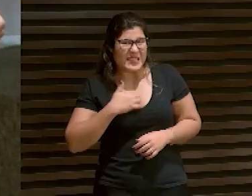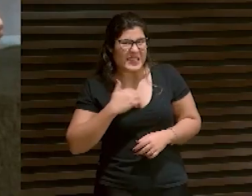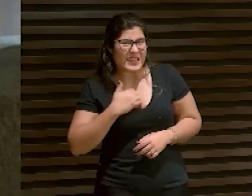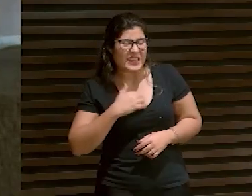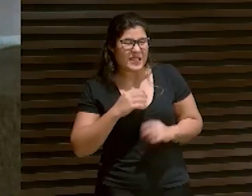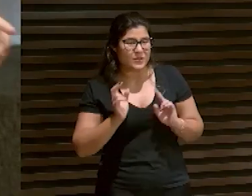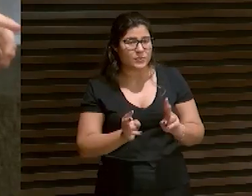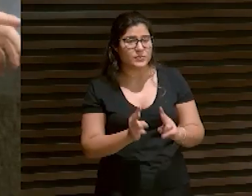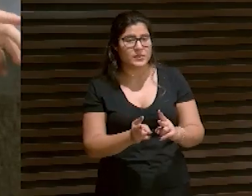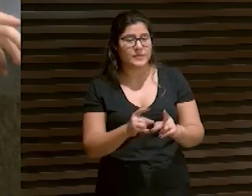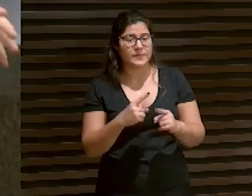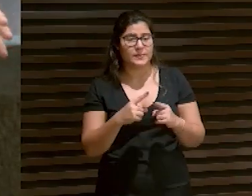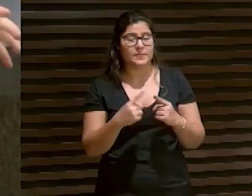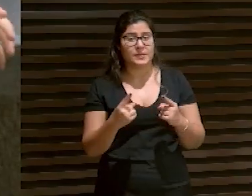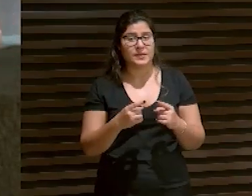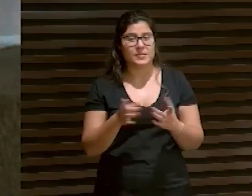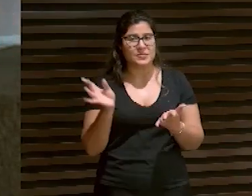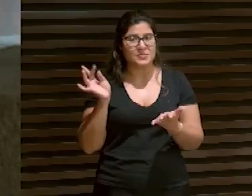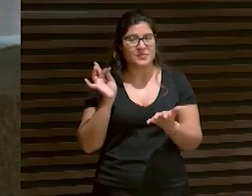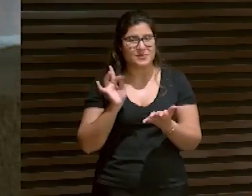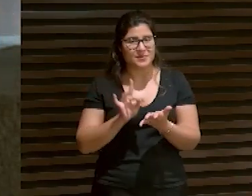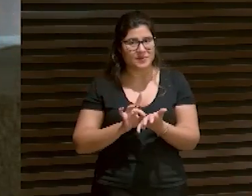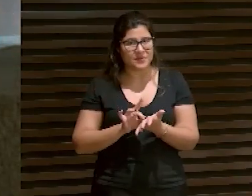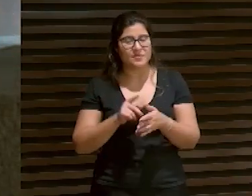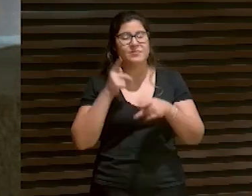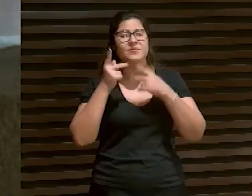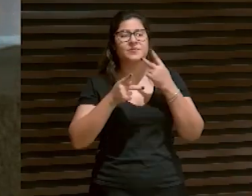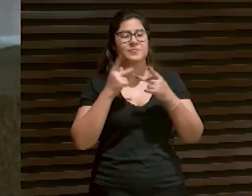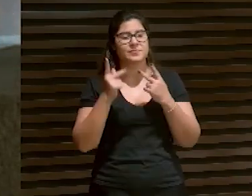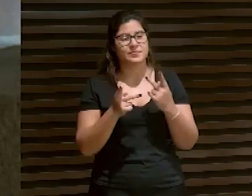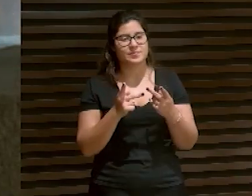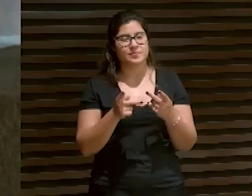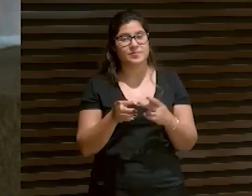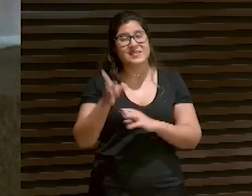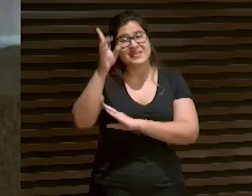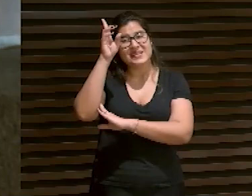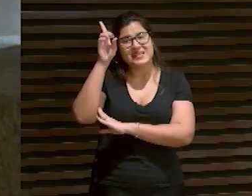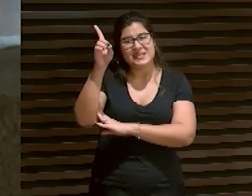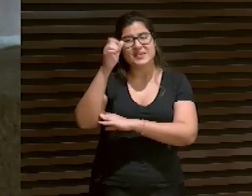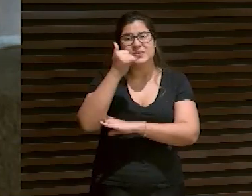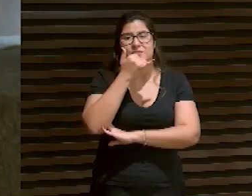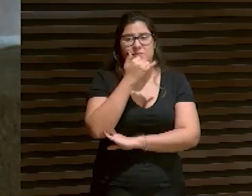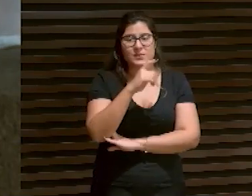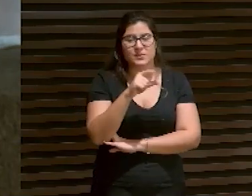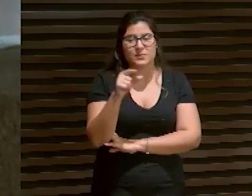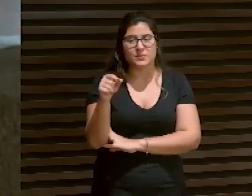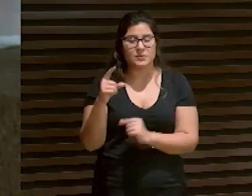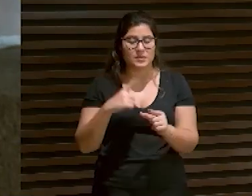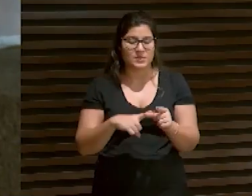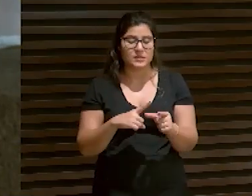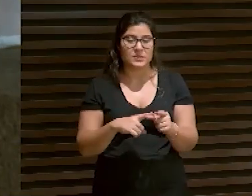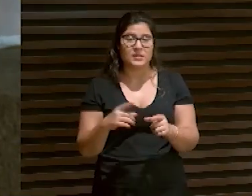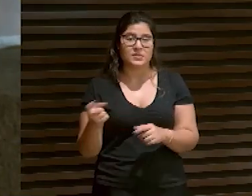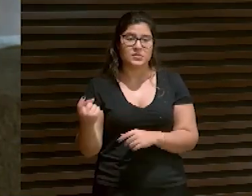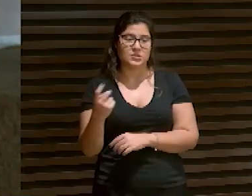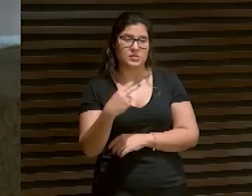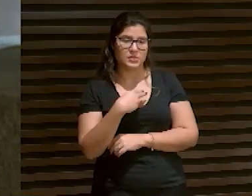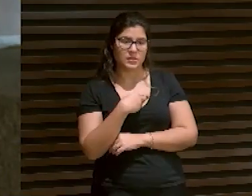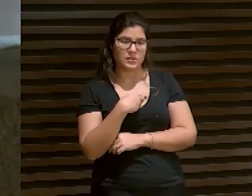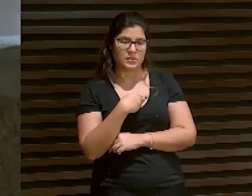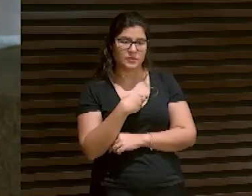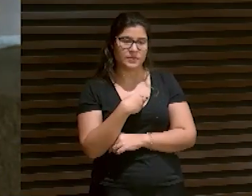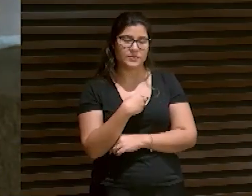coisa eu afirmo para você categoricamente: Deus perdoou aquela cidade ímpia, Deus perdoou